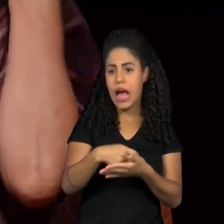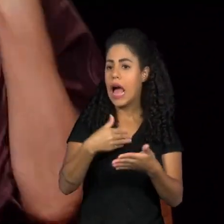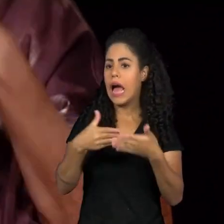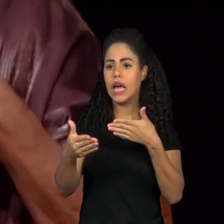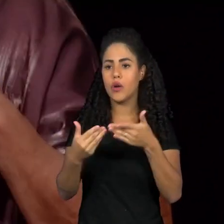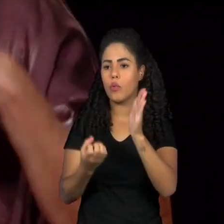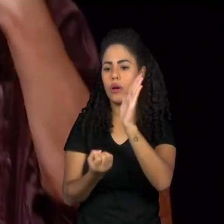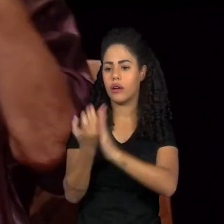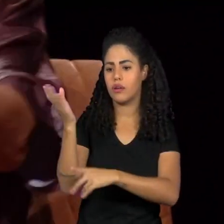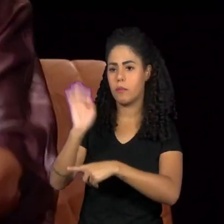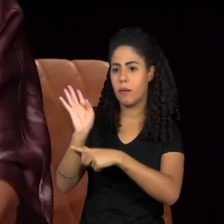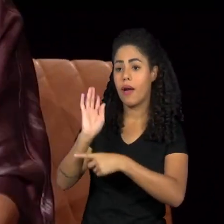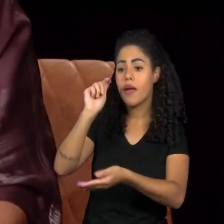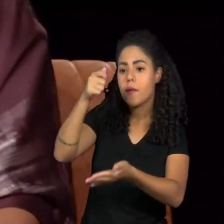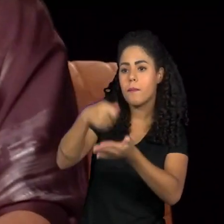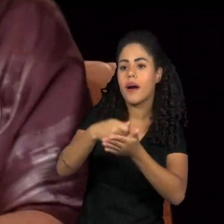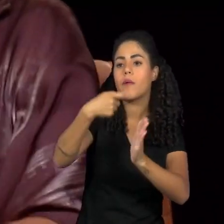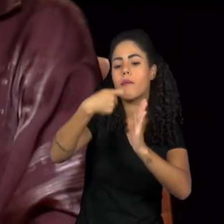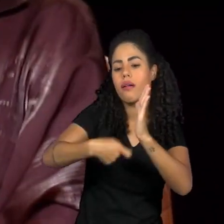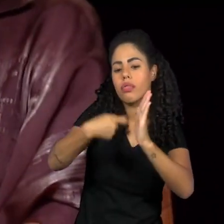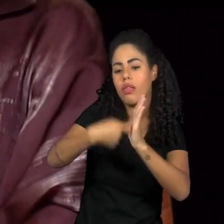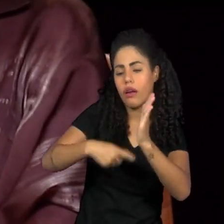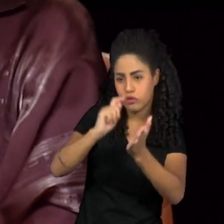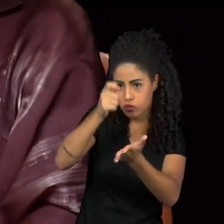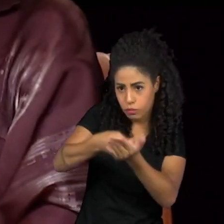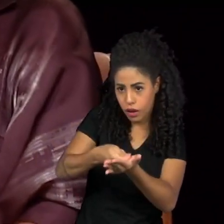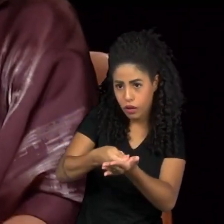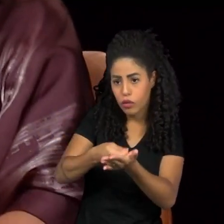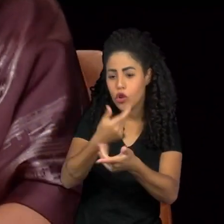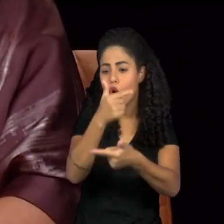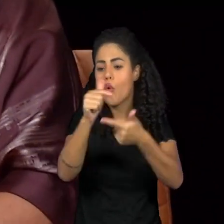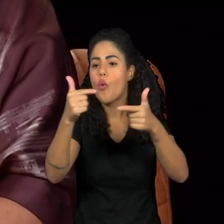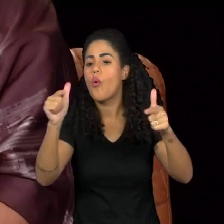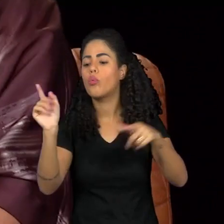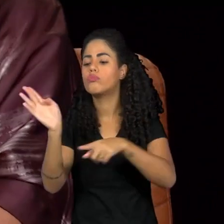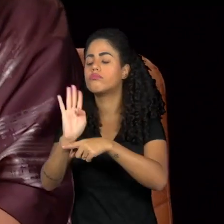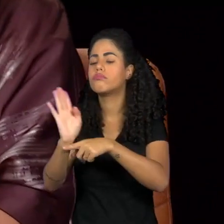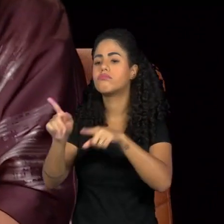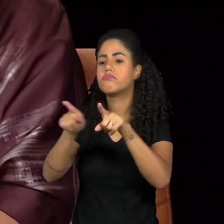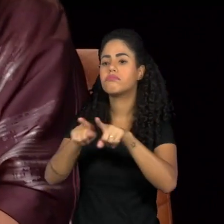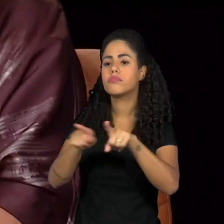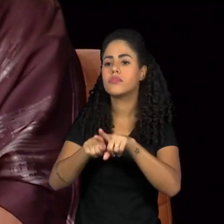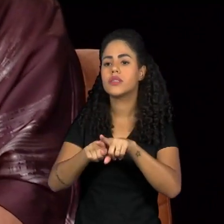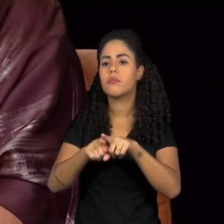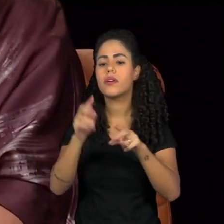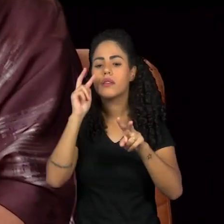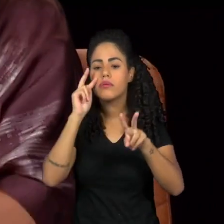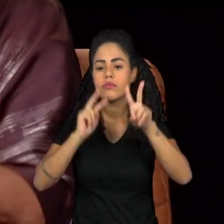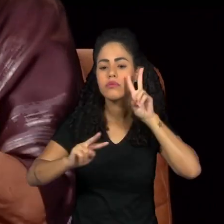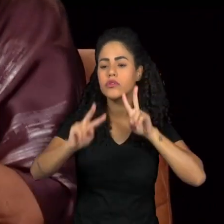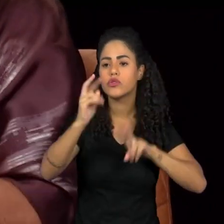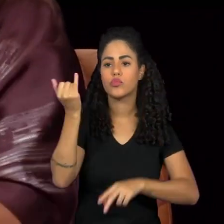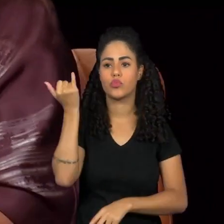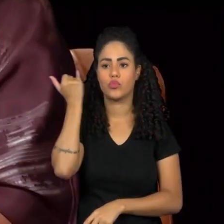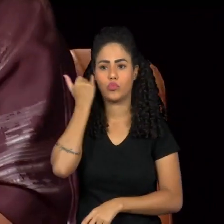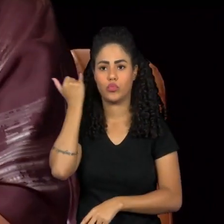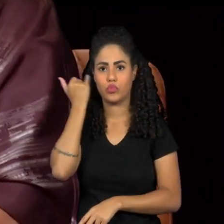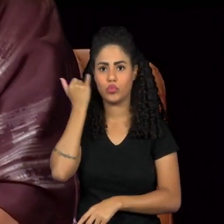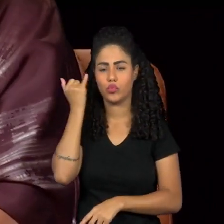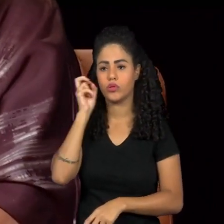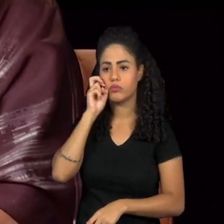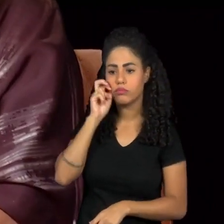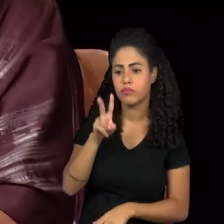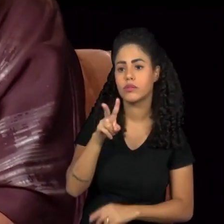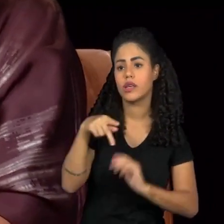coisa, eu pago uma taxa que vai para a realização de outros filmes, ou seja, o dinheiro do audiovisual, o recurso do audiovisual é oriundo da